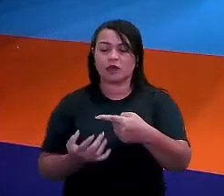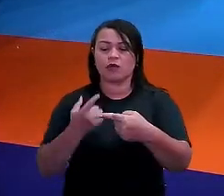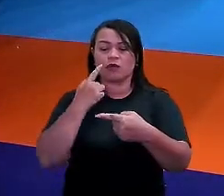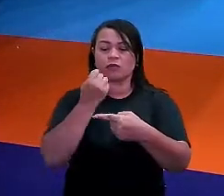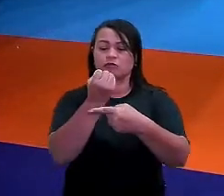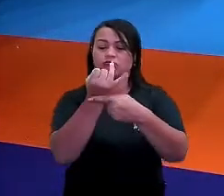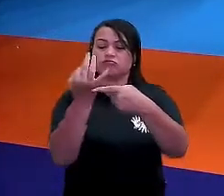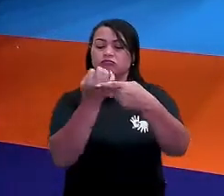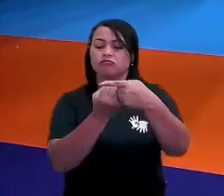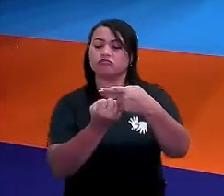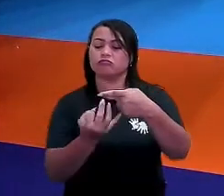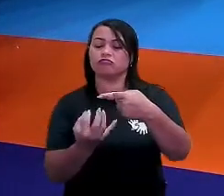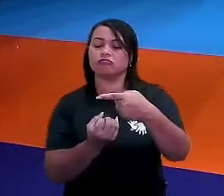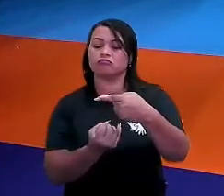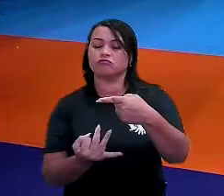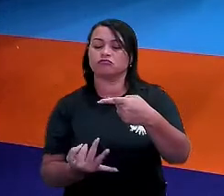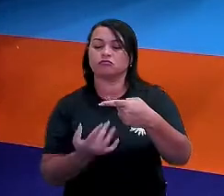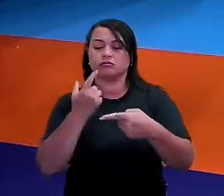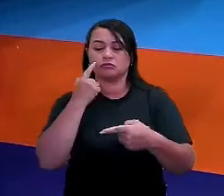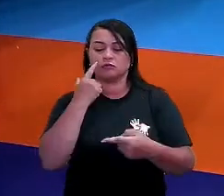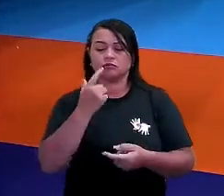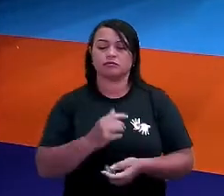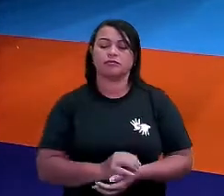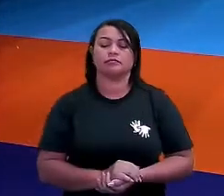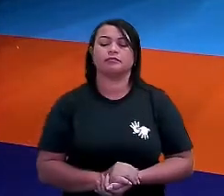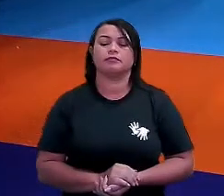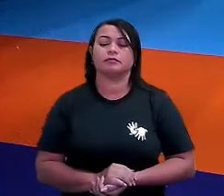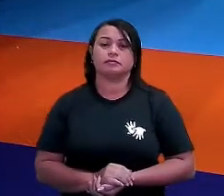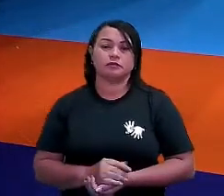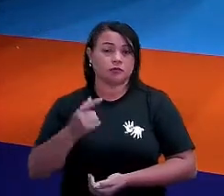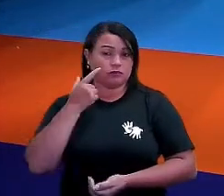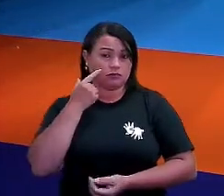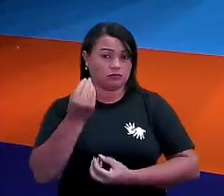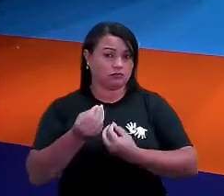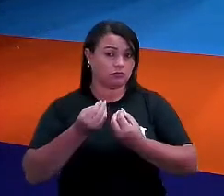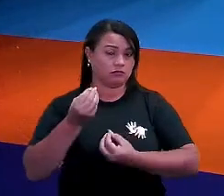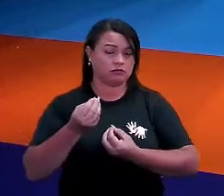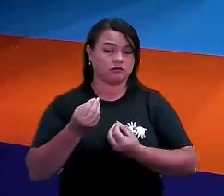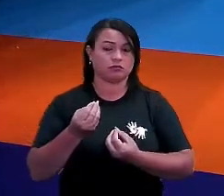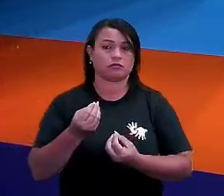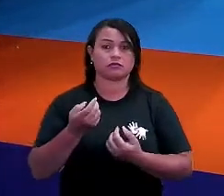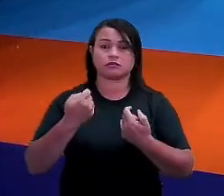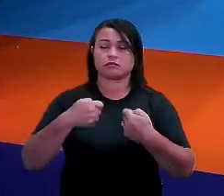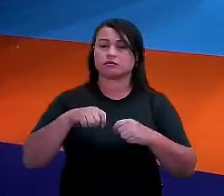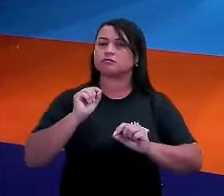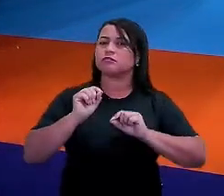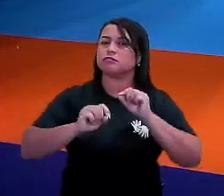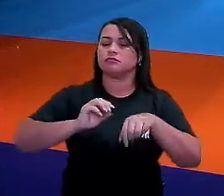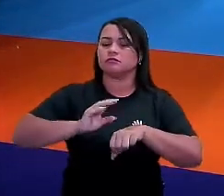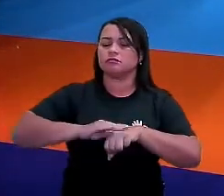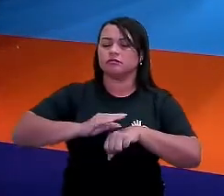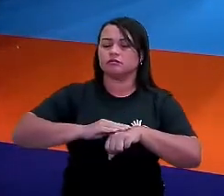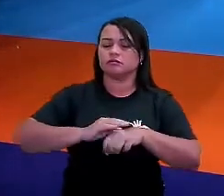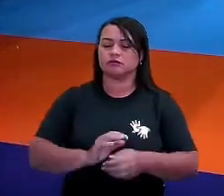Então, uma fração em cima e a outra fração embaixo. E aí, o que é que eu preciso fazer?